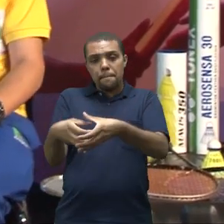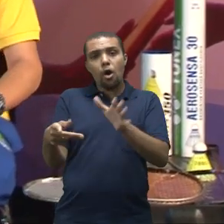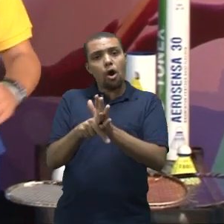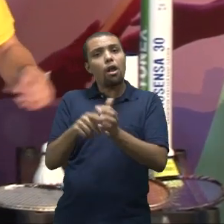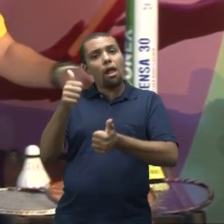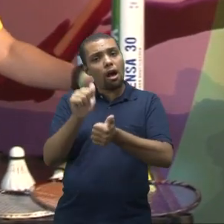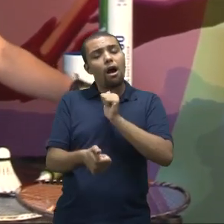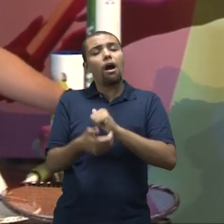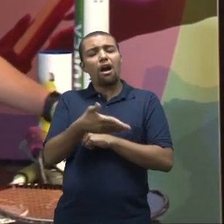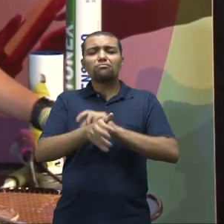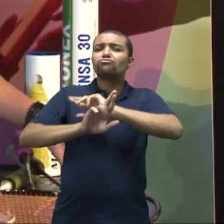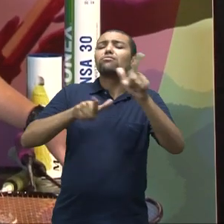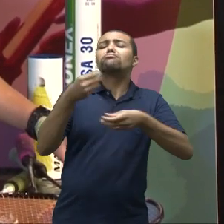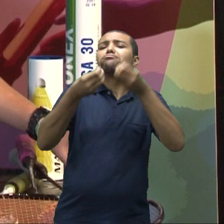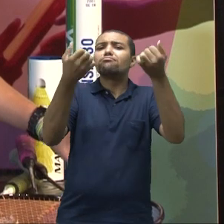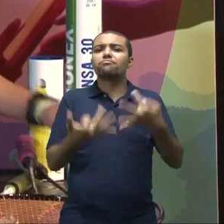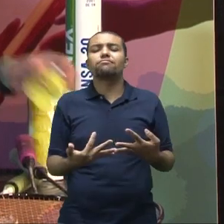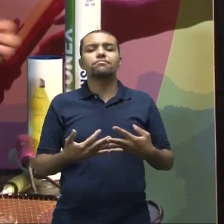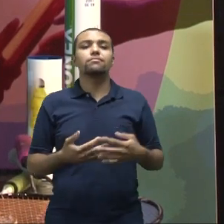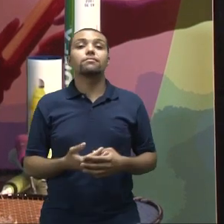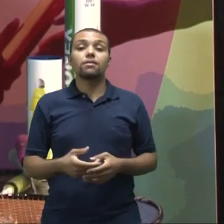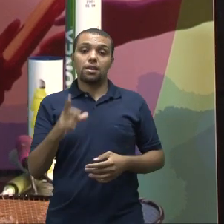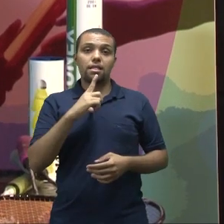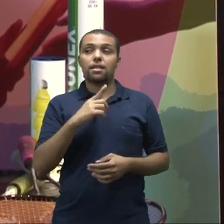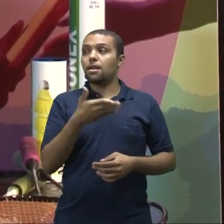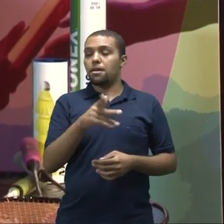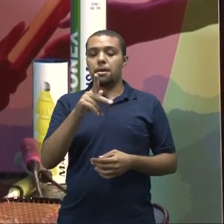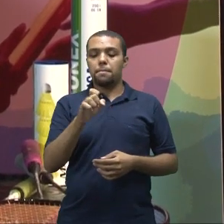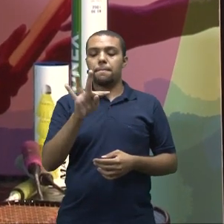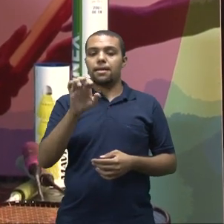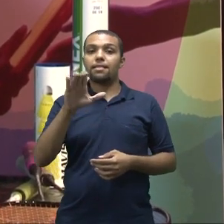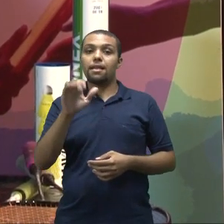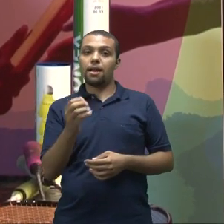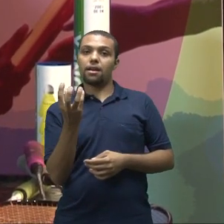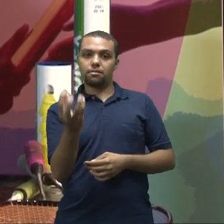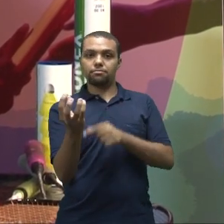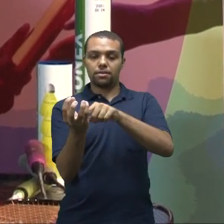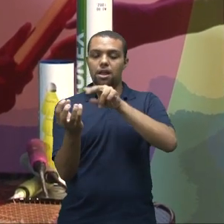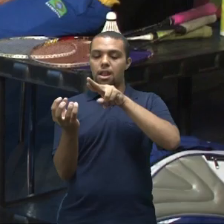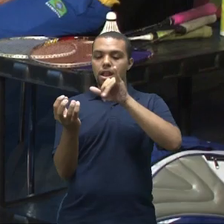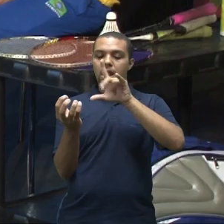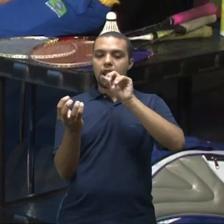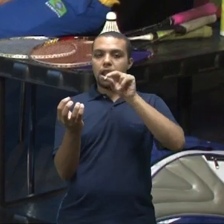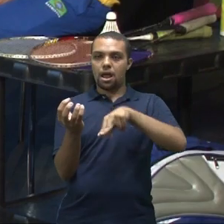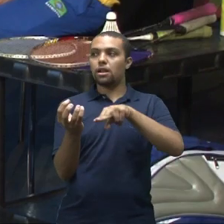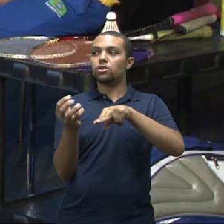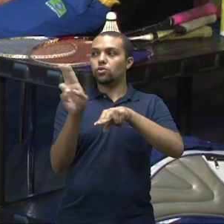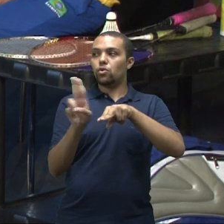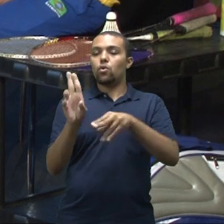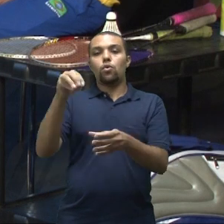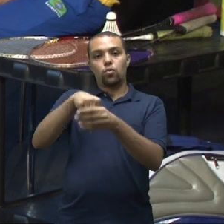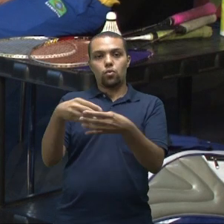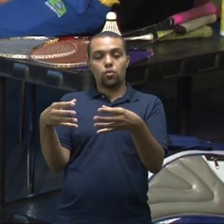do badminton. Como que é? Ela é bem diferente? Me conta um pouco. Então, tem essa peteca, que é a de nylon, que é